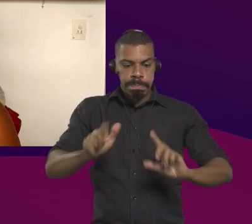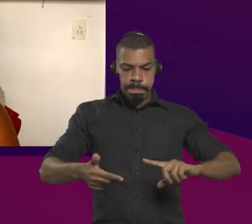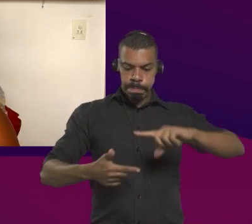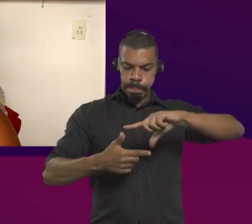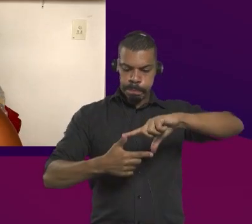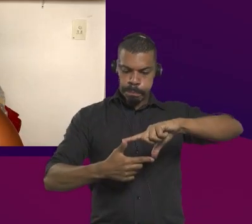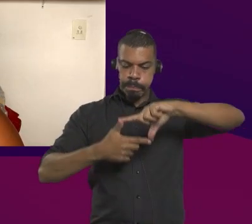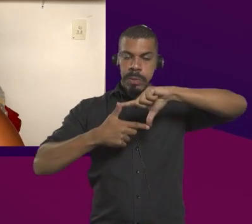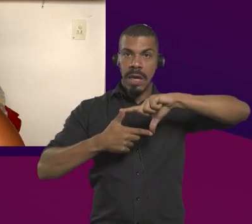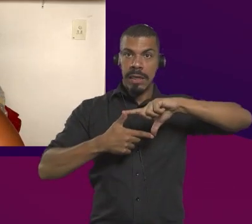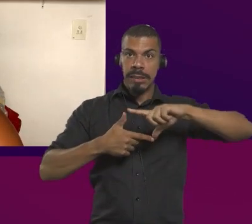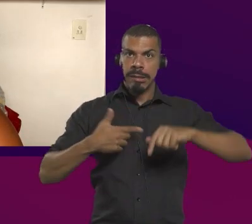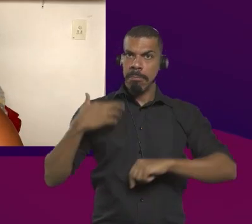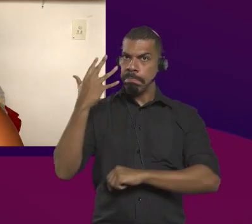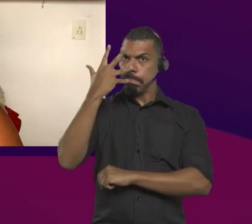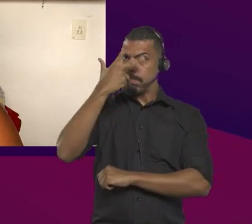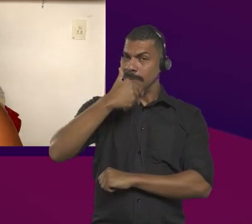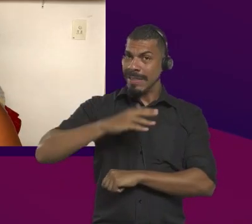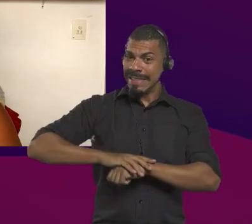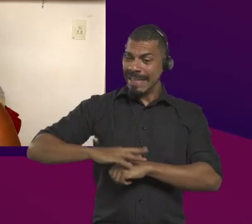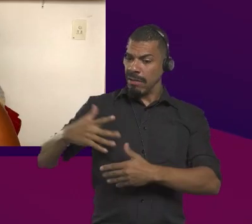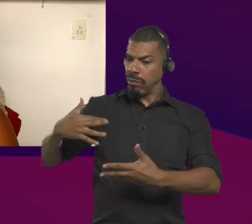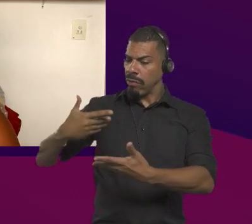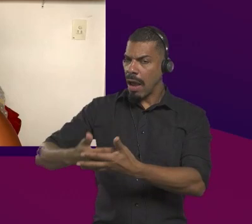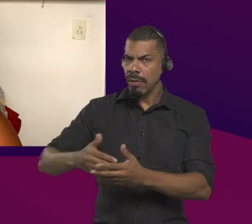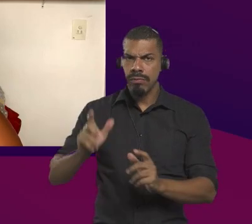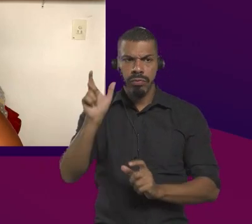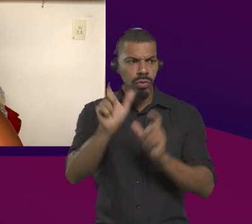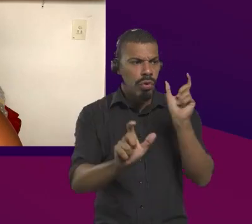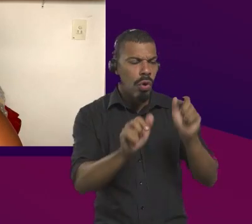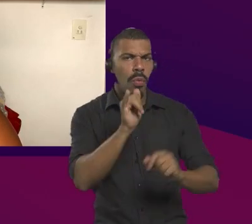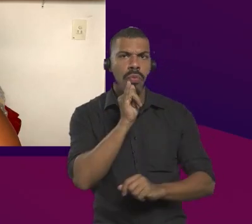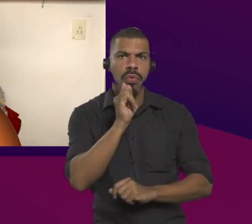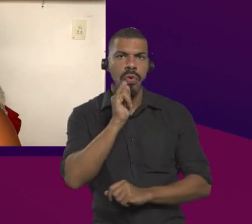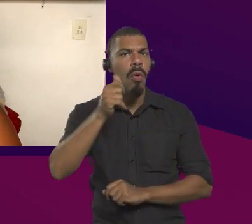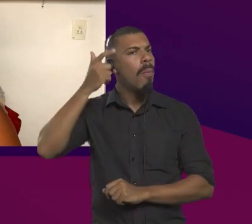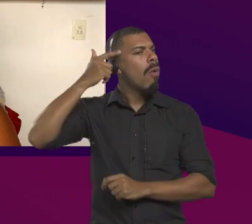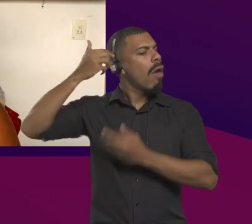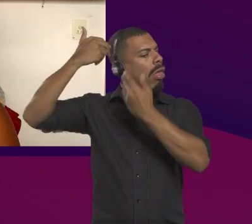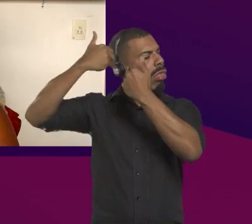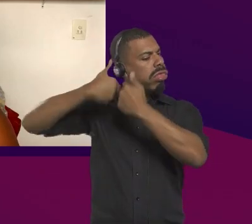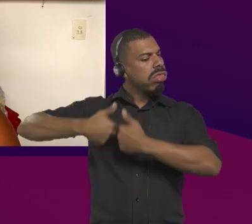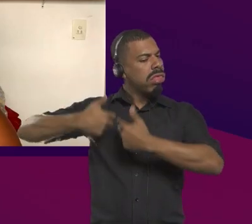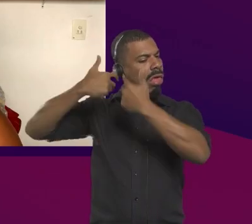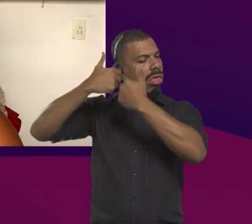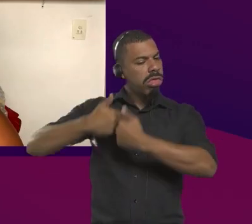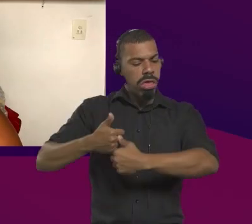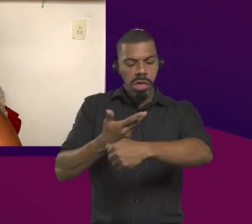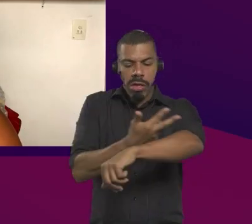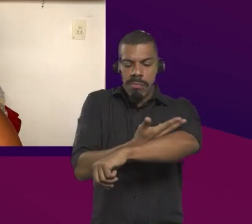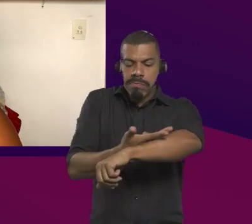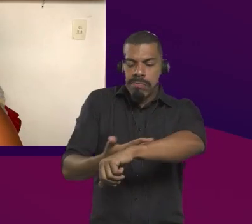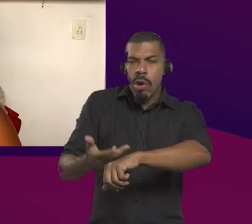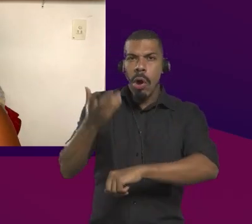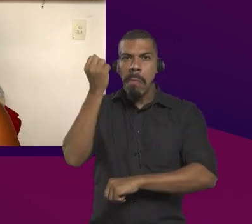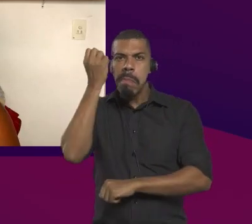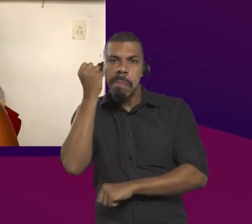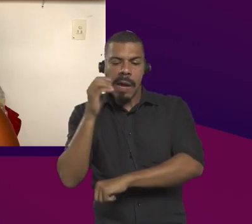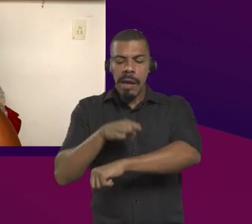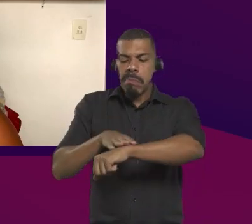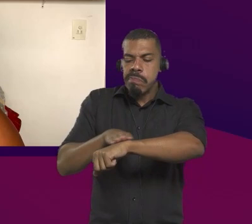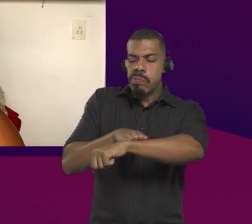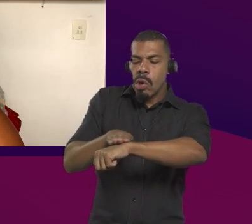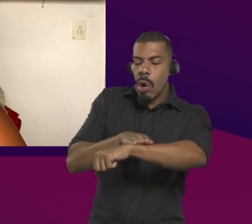contemporâneo, vigente, e que todo mundo vai passar, desde o cabelo liso, até o tom da pele, até a altura. O padrão de